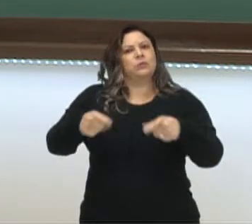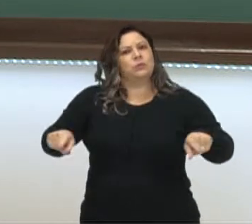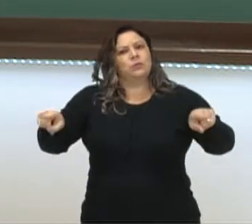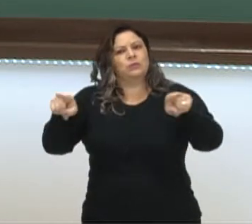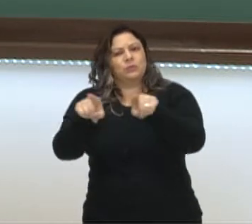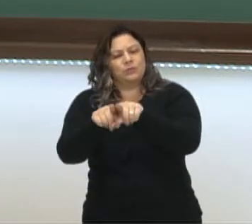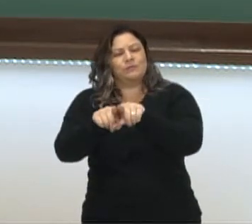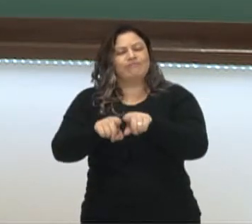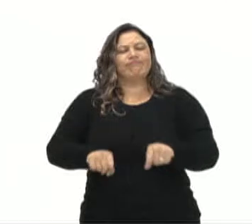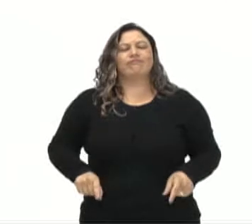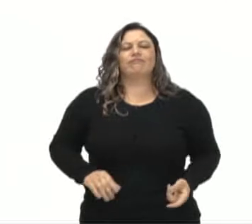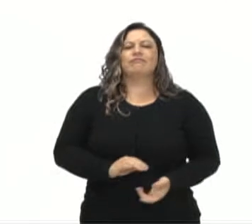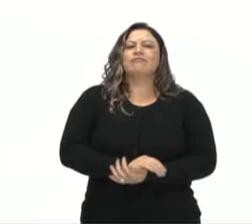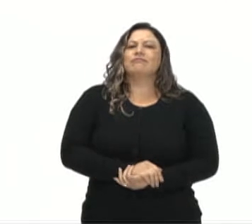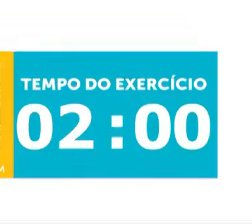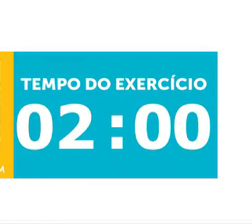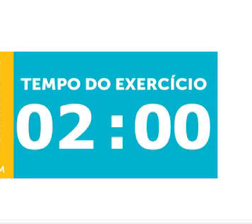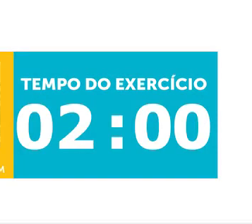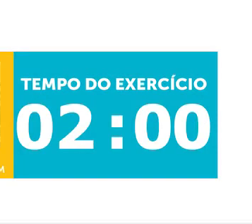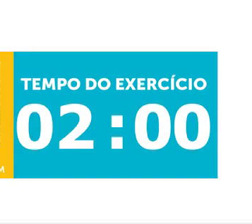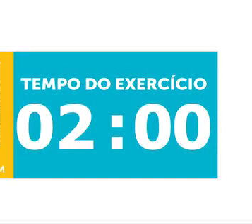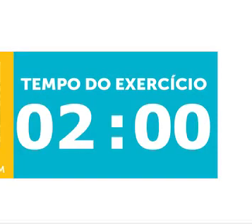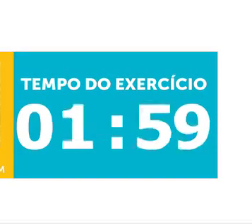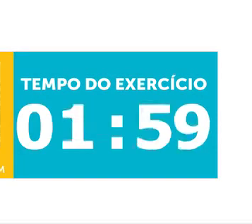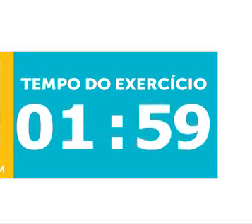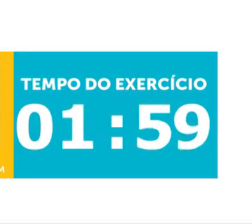na sequência.